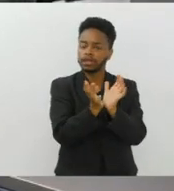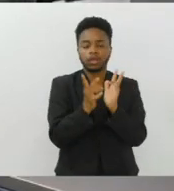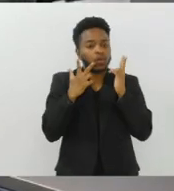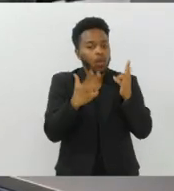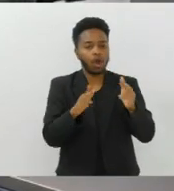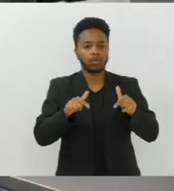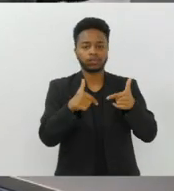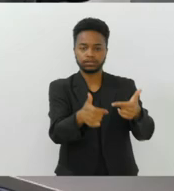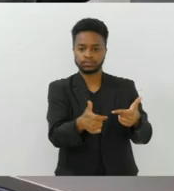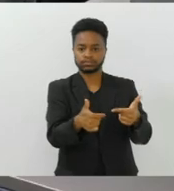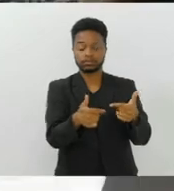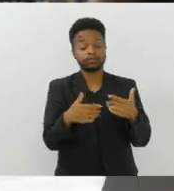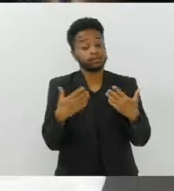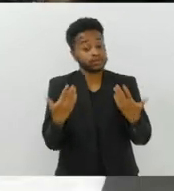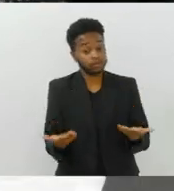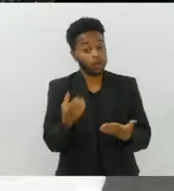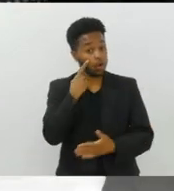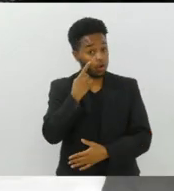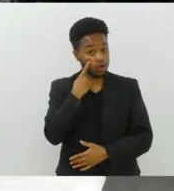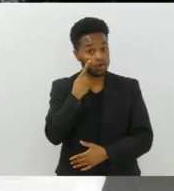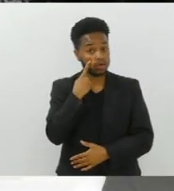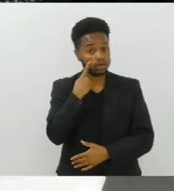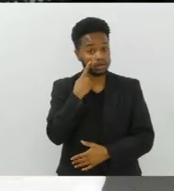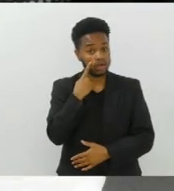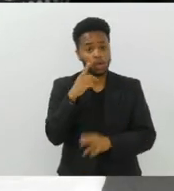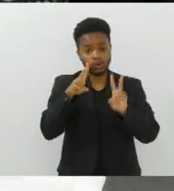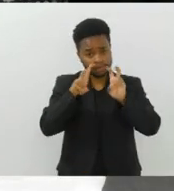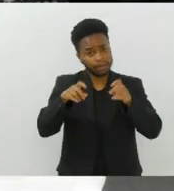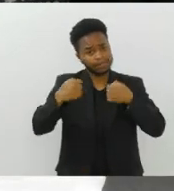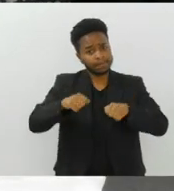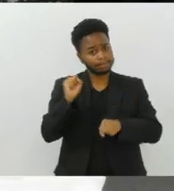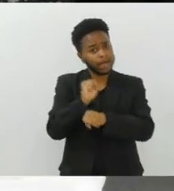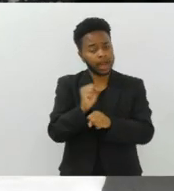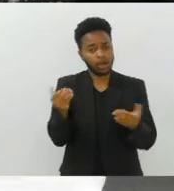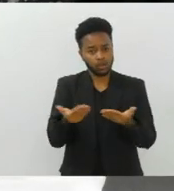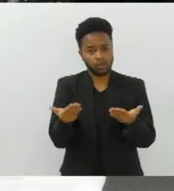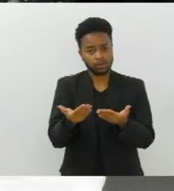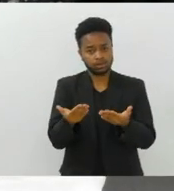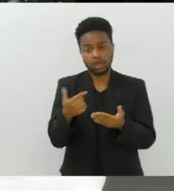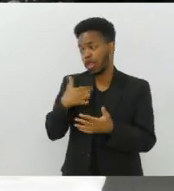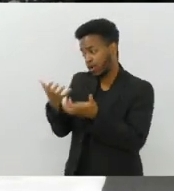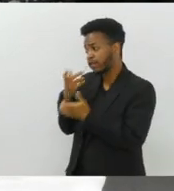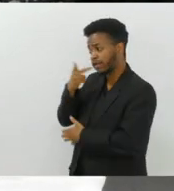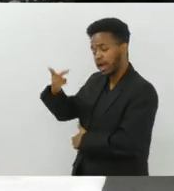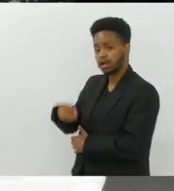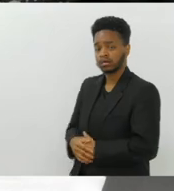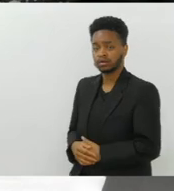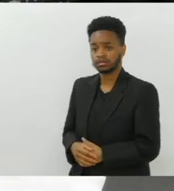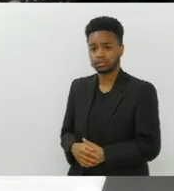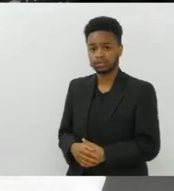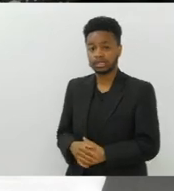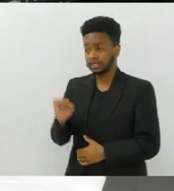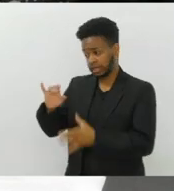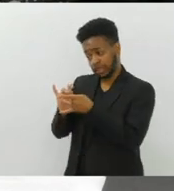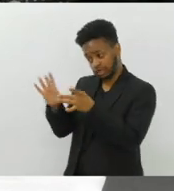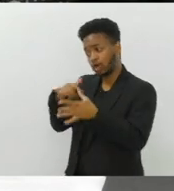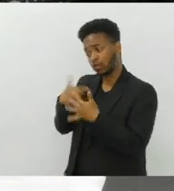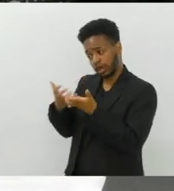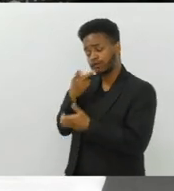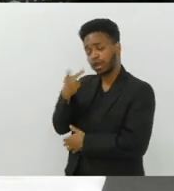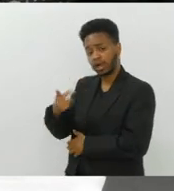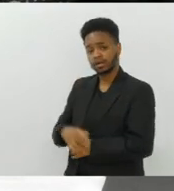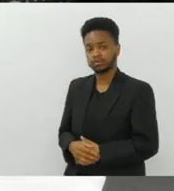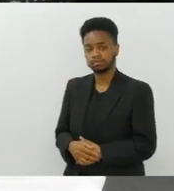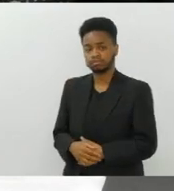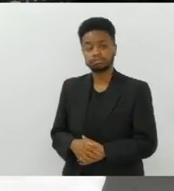coisa. Então, veja, que esse assunto seja interrompido aqui já, que... Não, eu quero falar. Não. Se o senhor me permitir, eu quero falar. Vossa Excelência